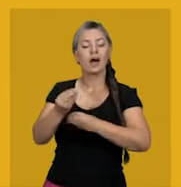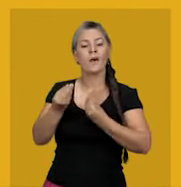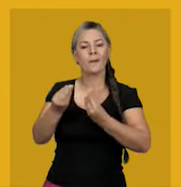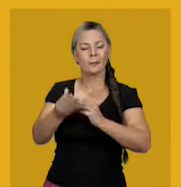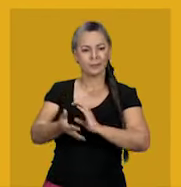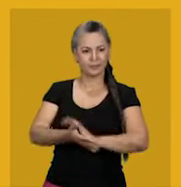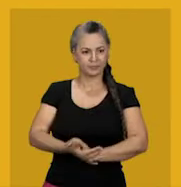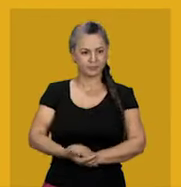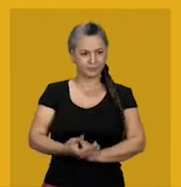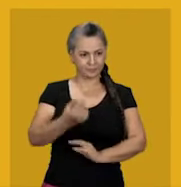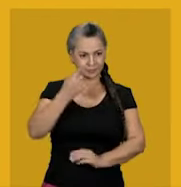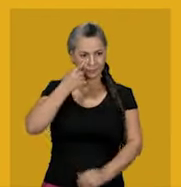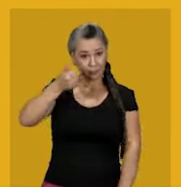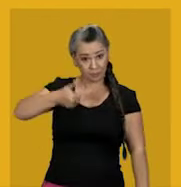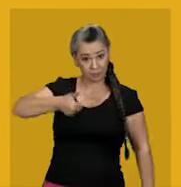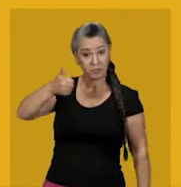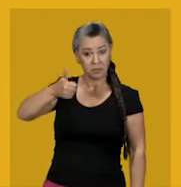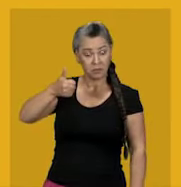equilibrada.